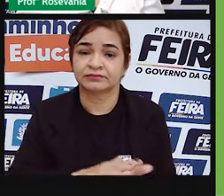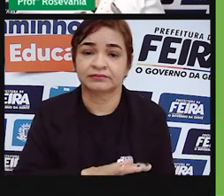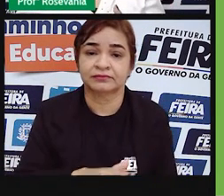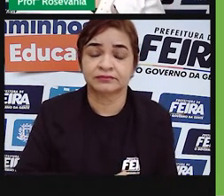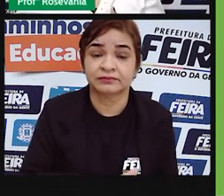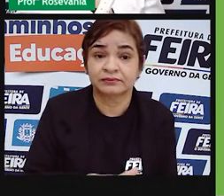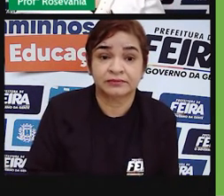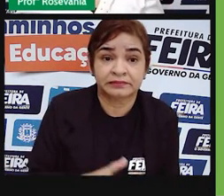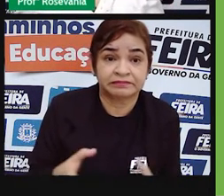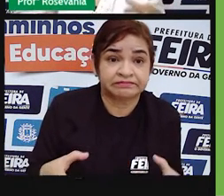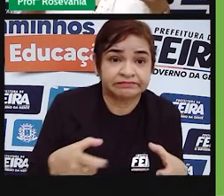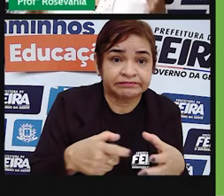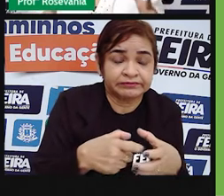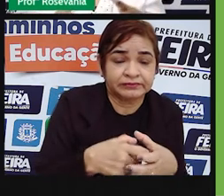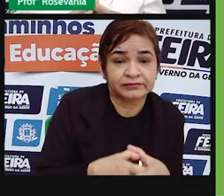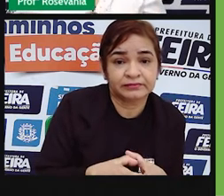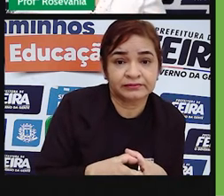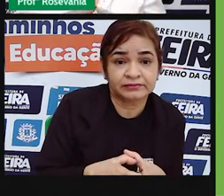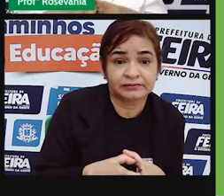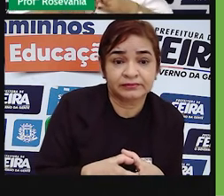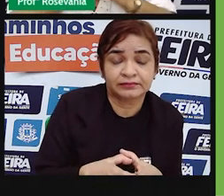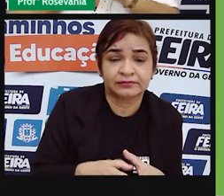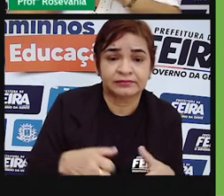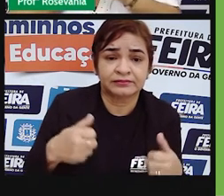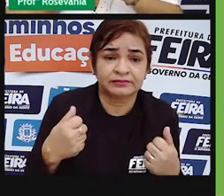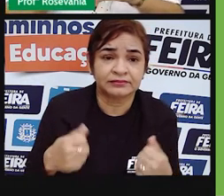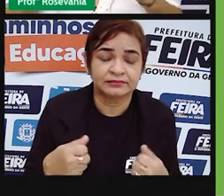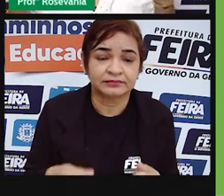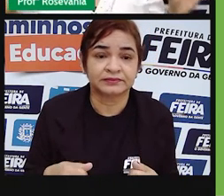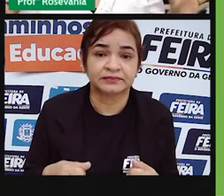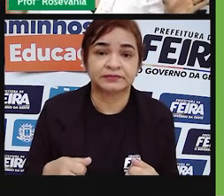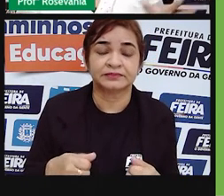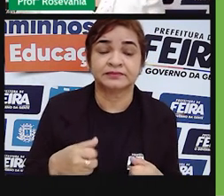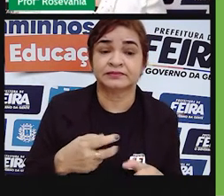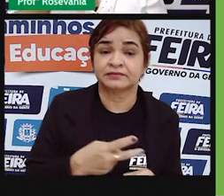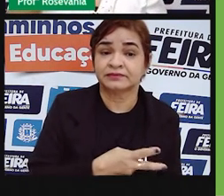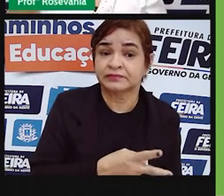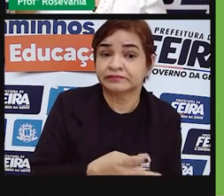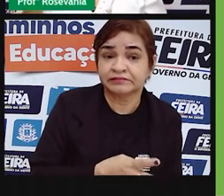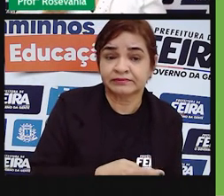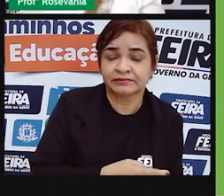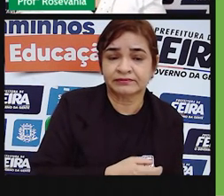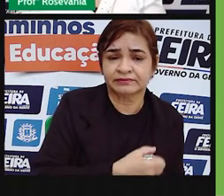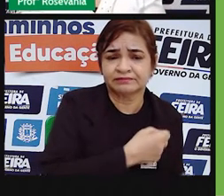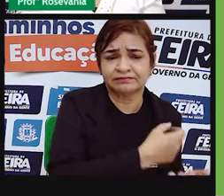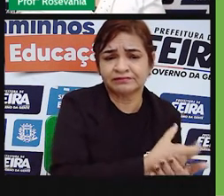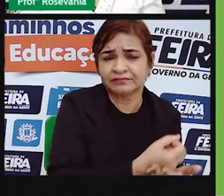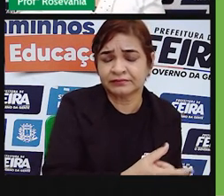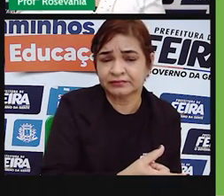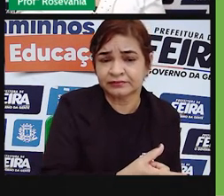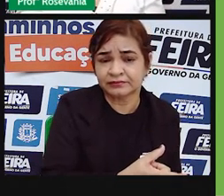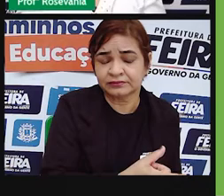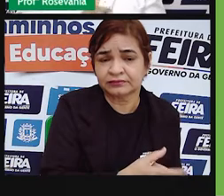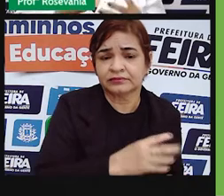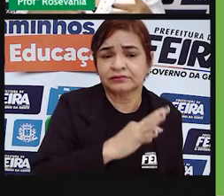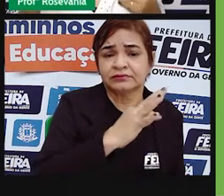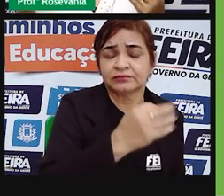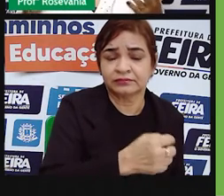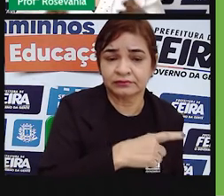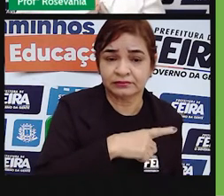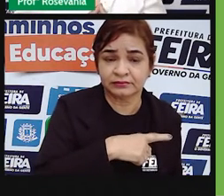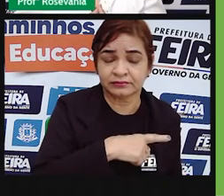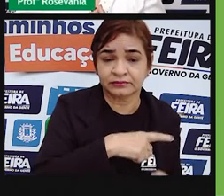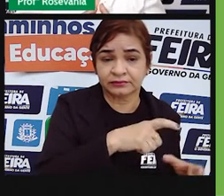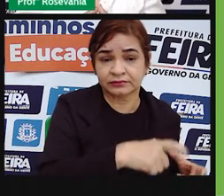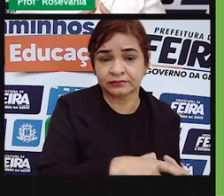muita restrição, e aí eles acabam decidindo vender tudo e ir embora procurar, né, melhorar de